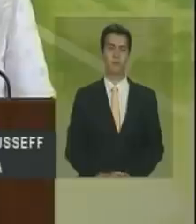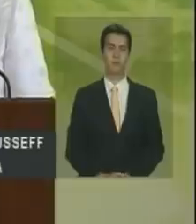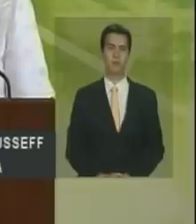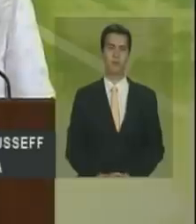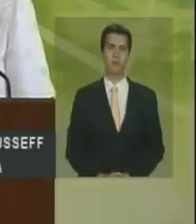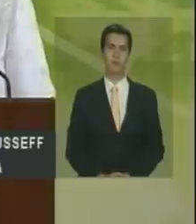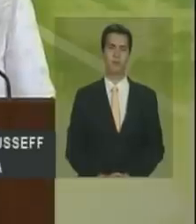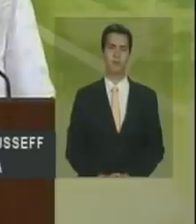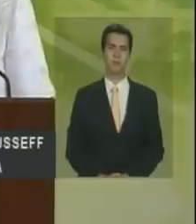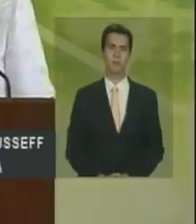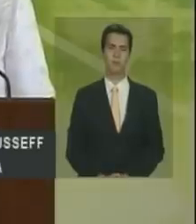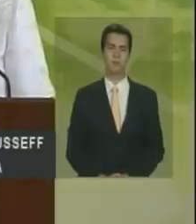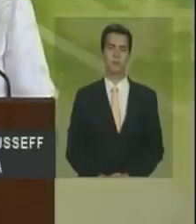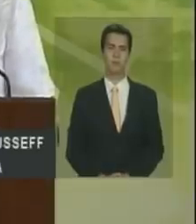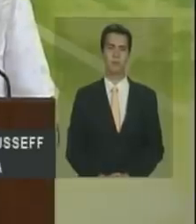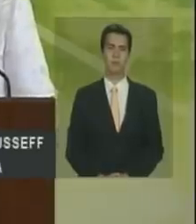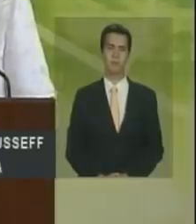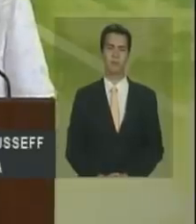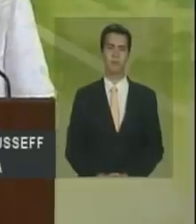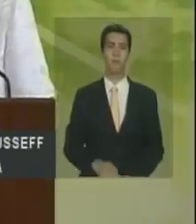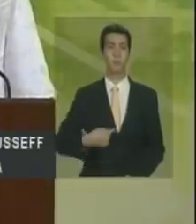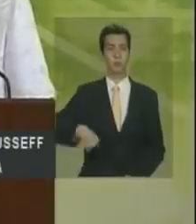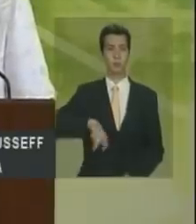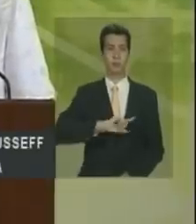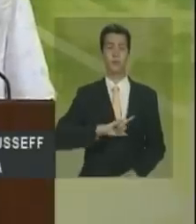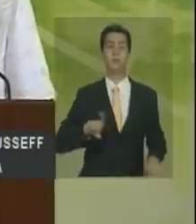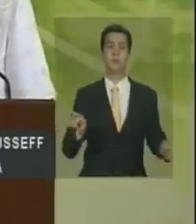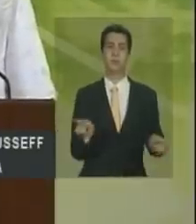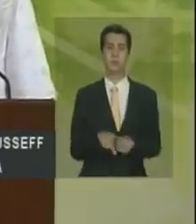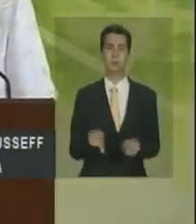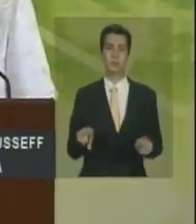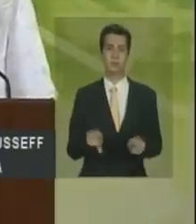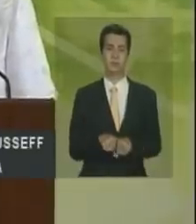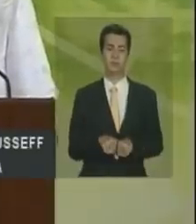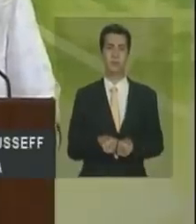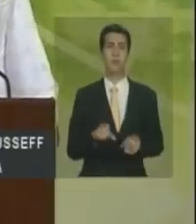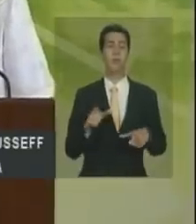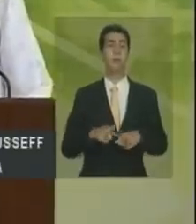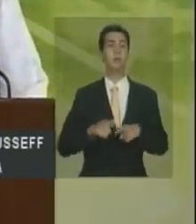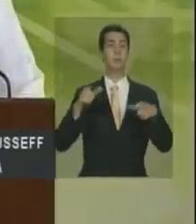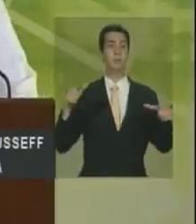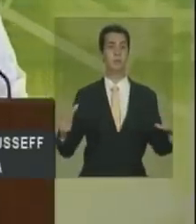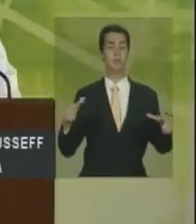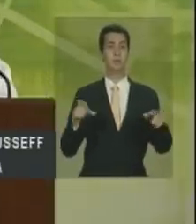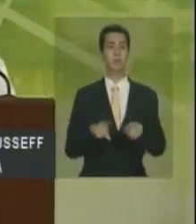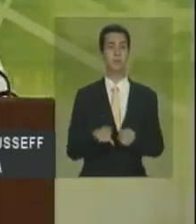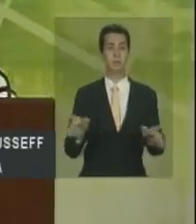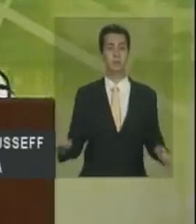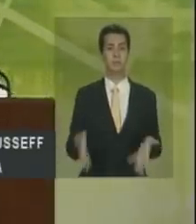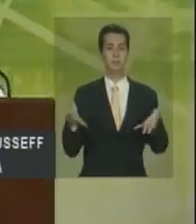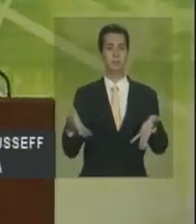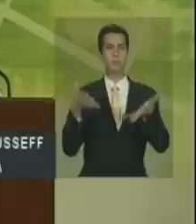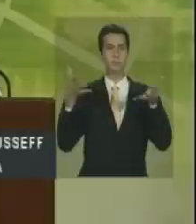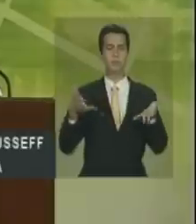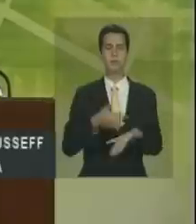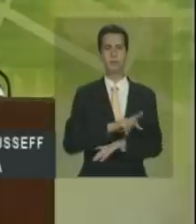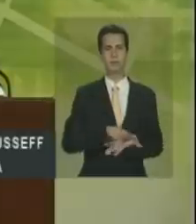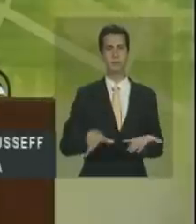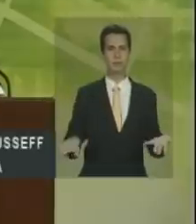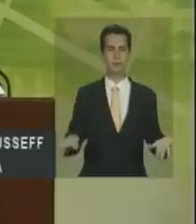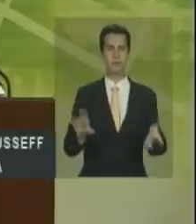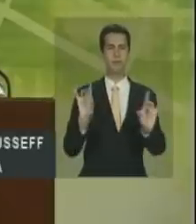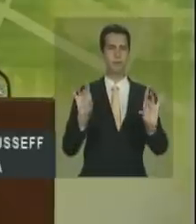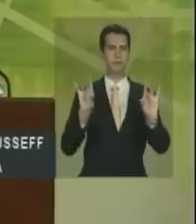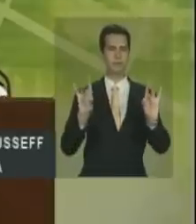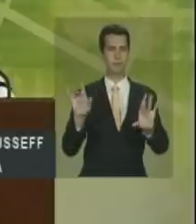Nós estamos também, como vocês viram, ampliando e aprimorando vários regimes especiais